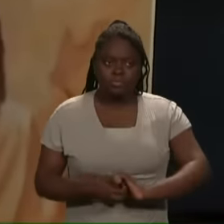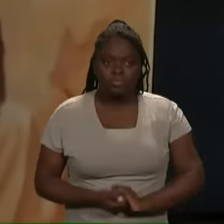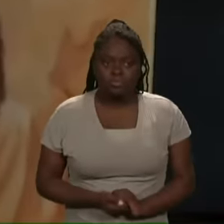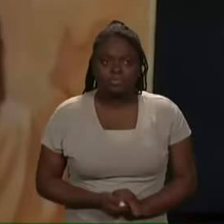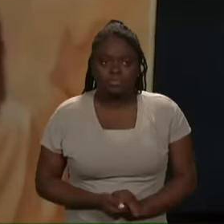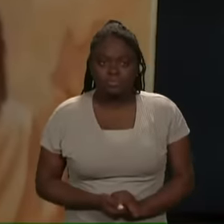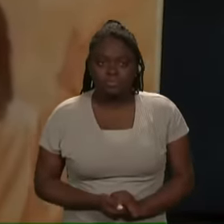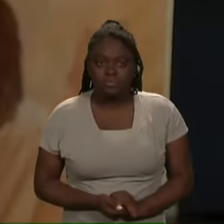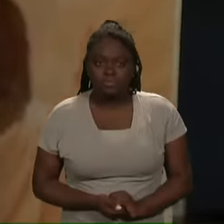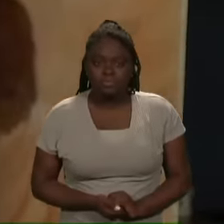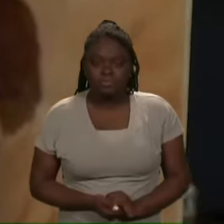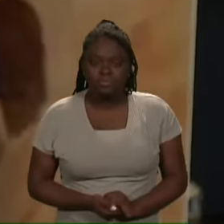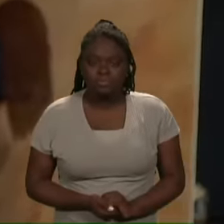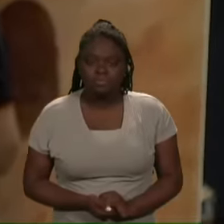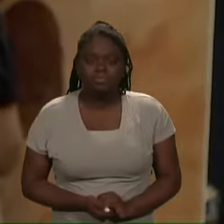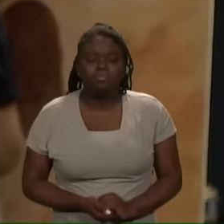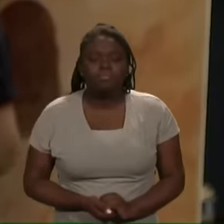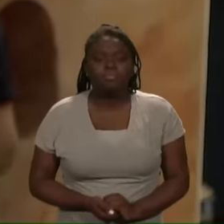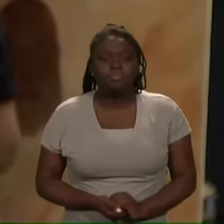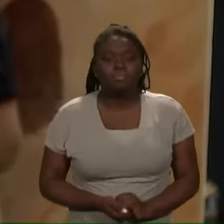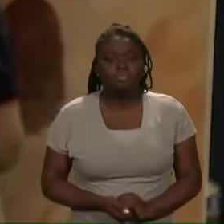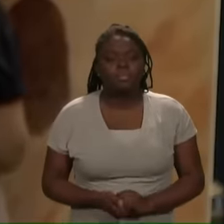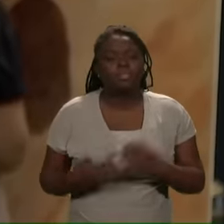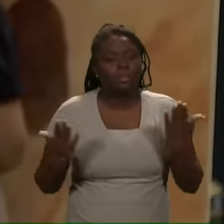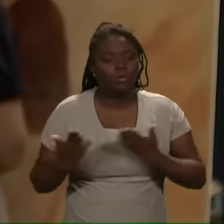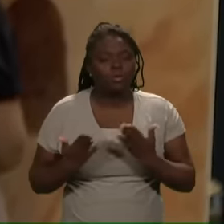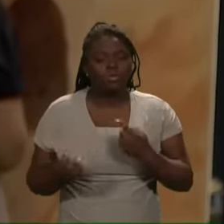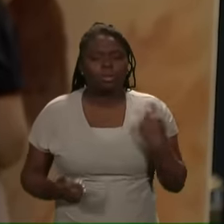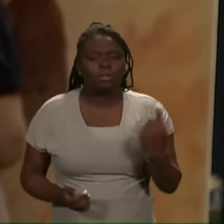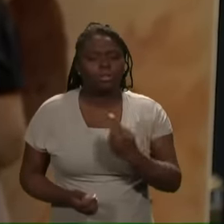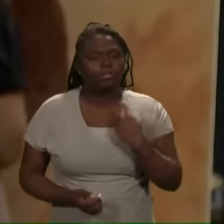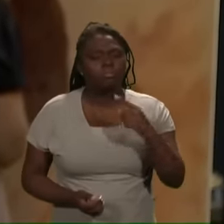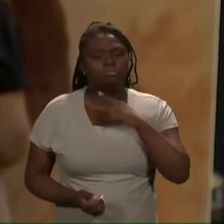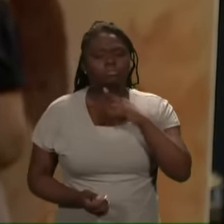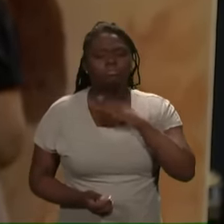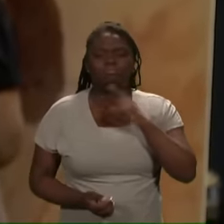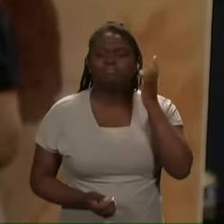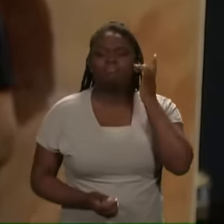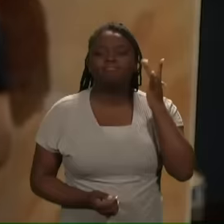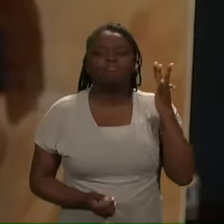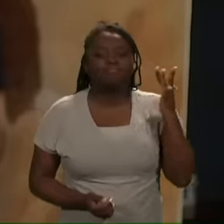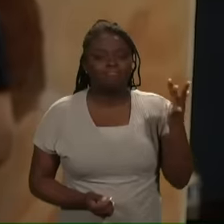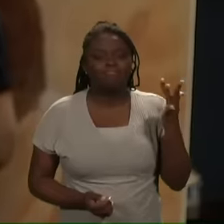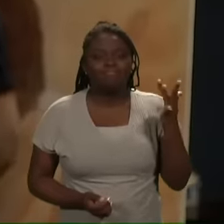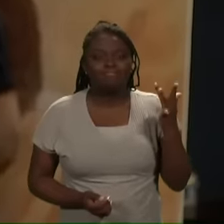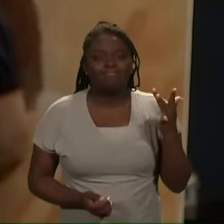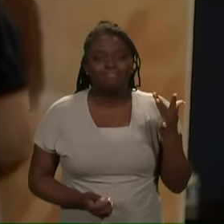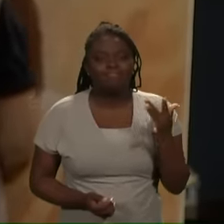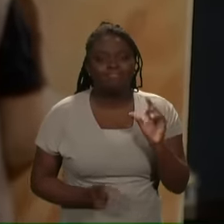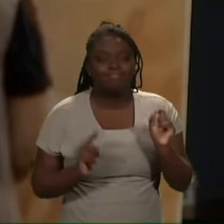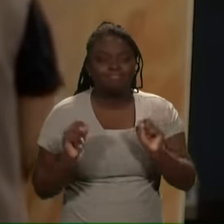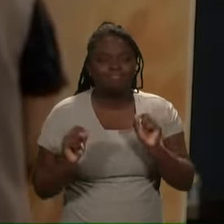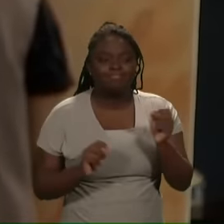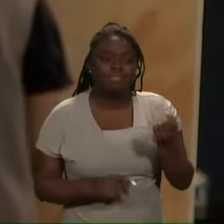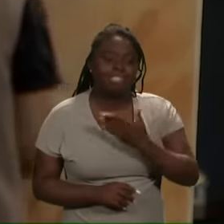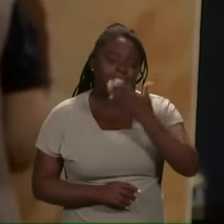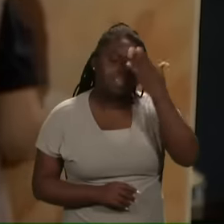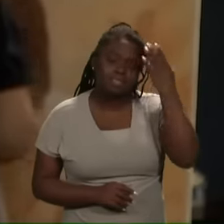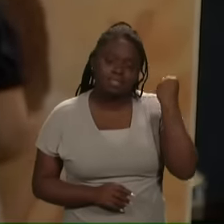nós temos uma facilidade grande, que é essa facilidade para